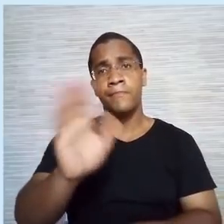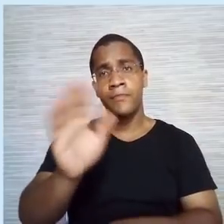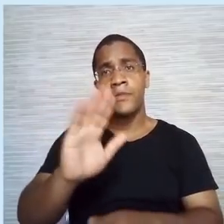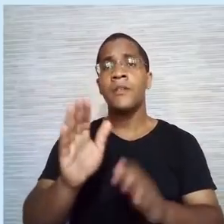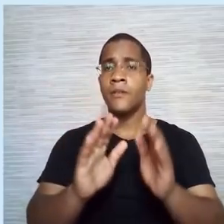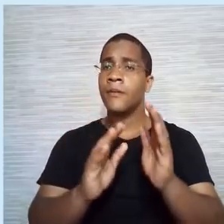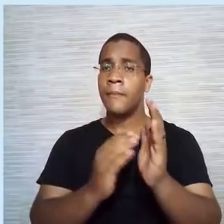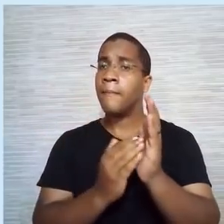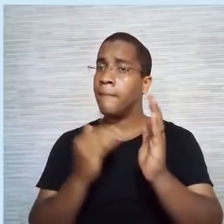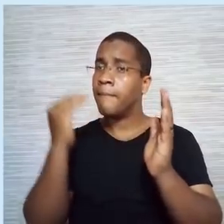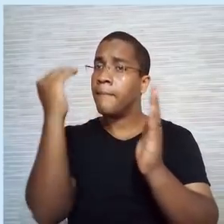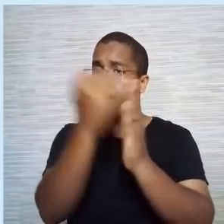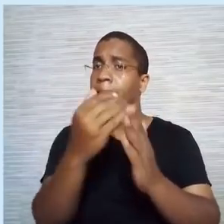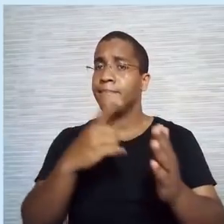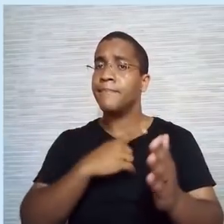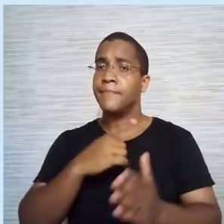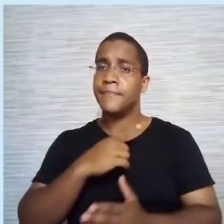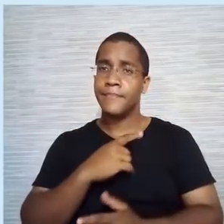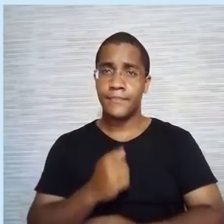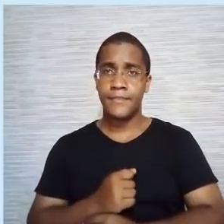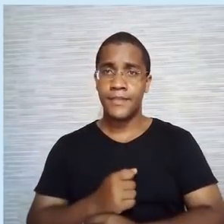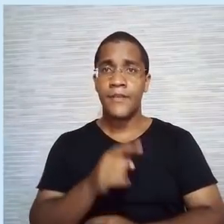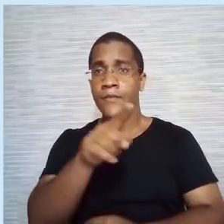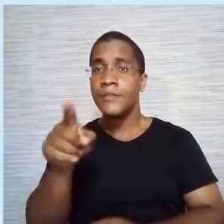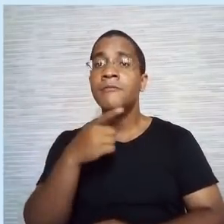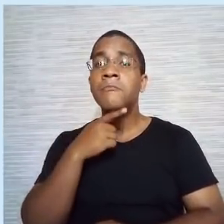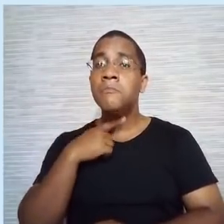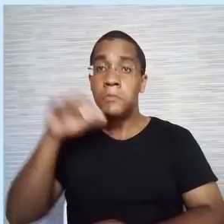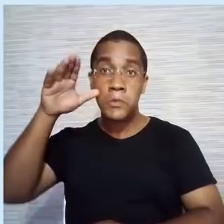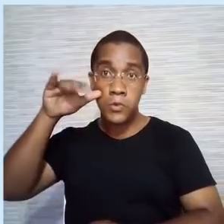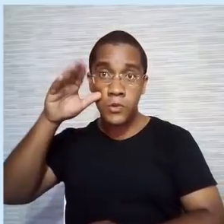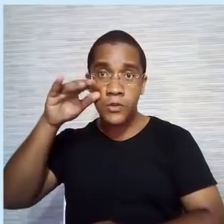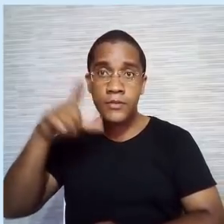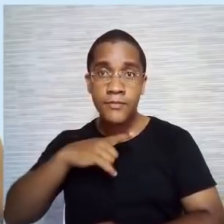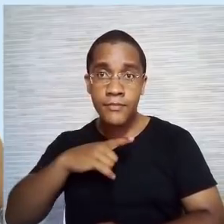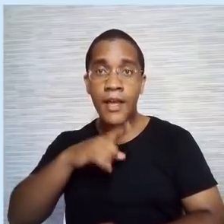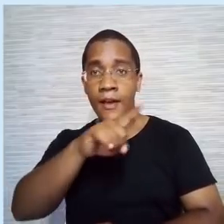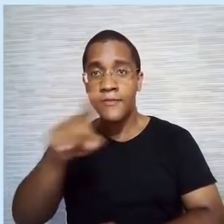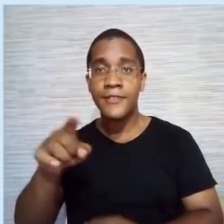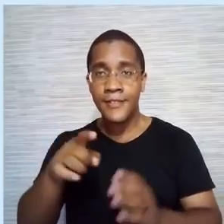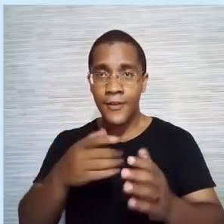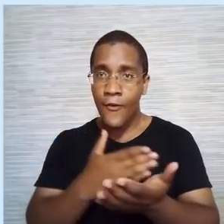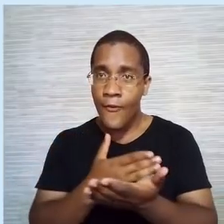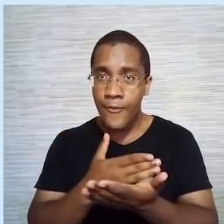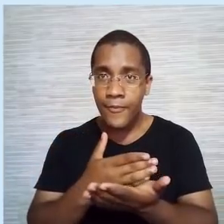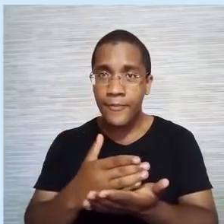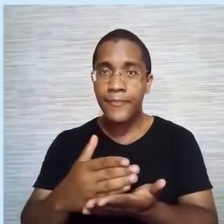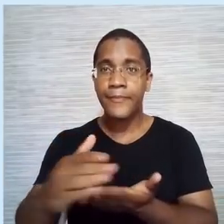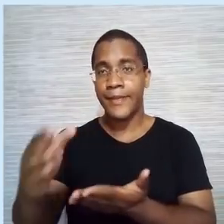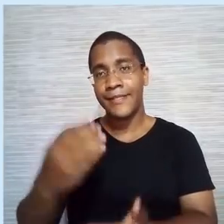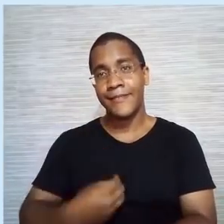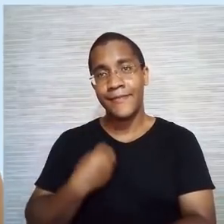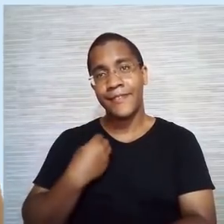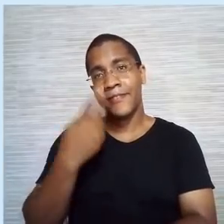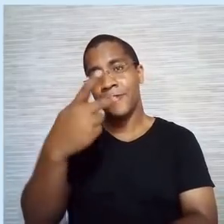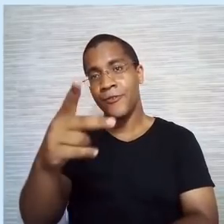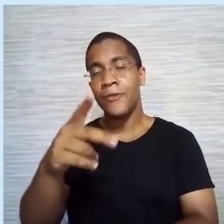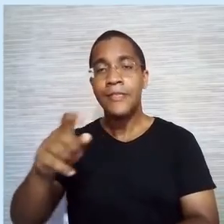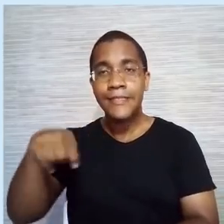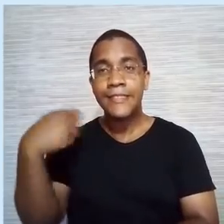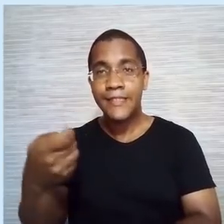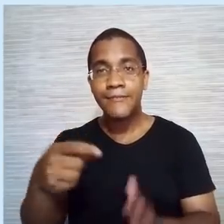a curiosidade é que move o pesquisador. E você, estudante, está iniciando na sua vida